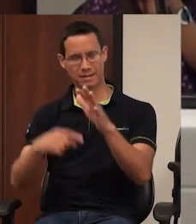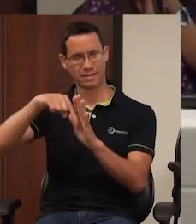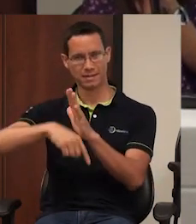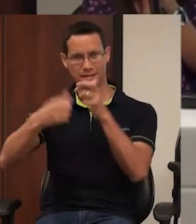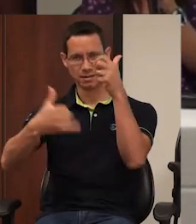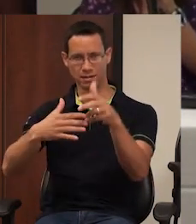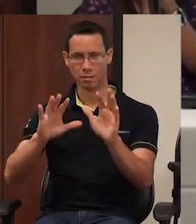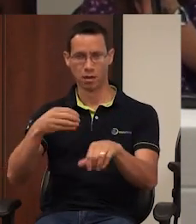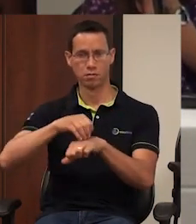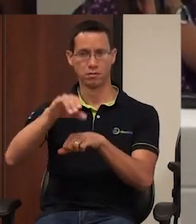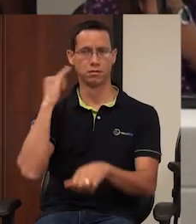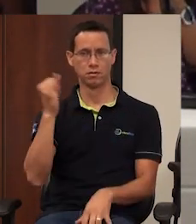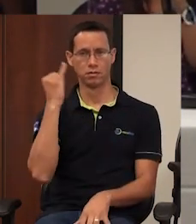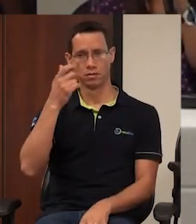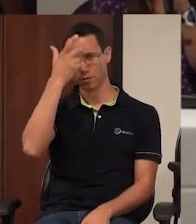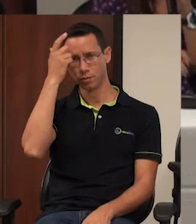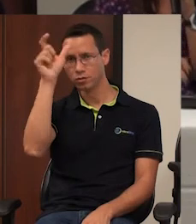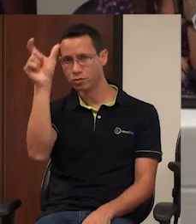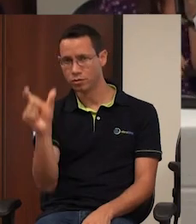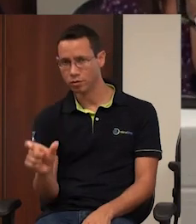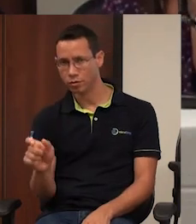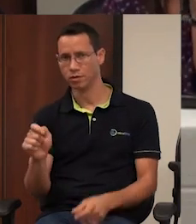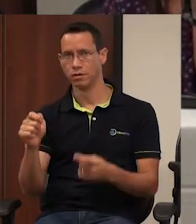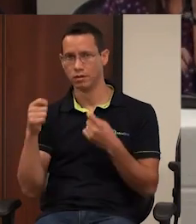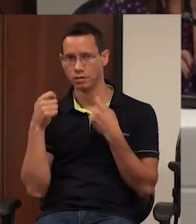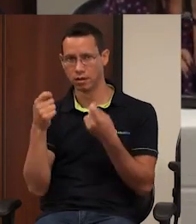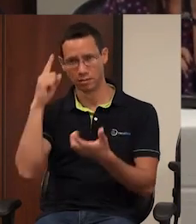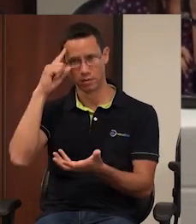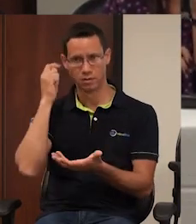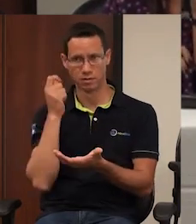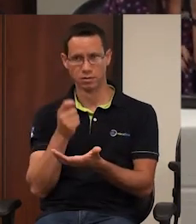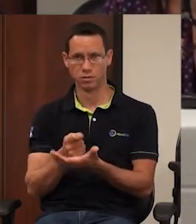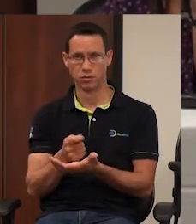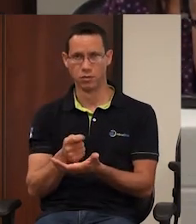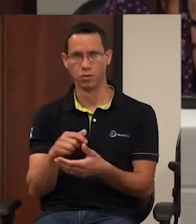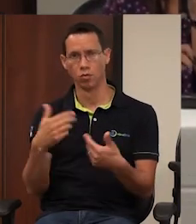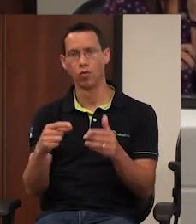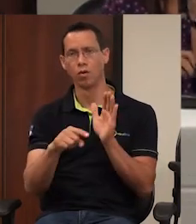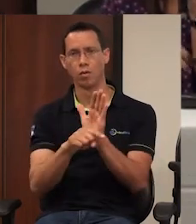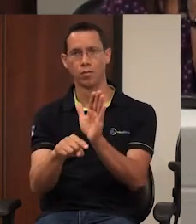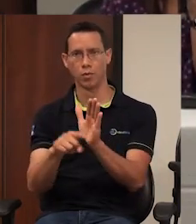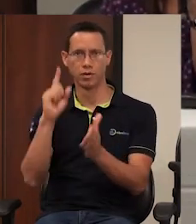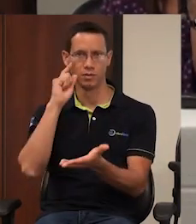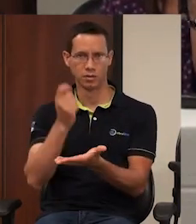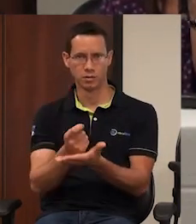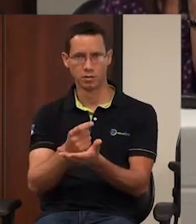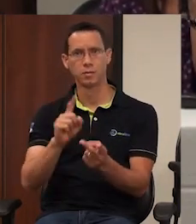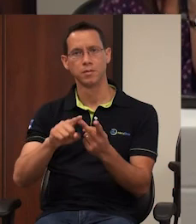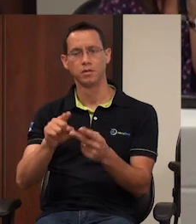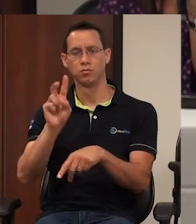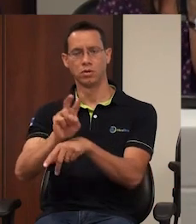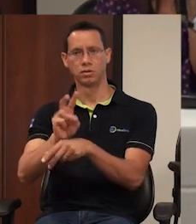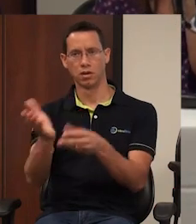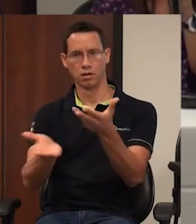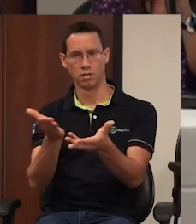é importante lembrar que essa pessoa que vai oferecer a decisão, o apoio na decisão e a curatela,